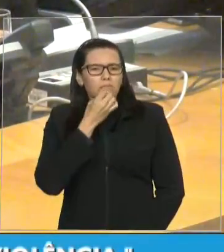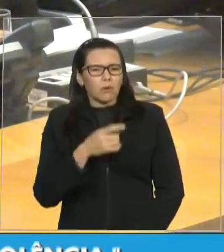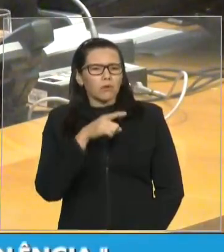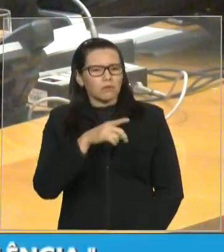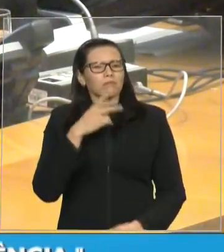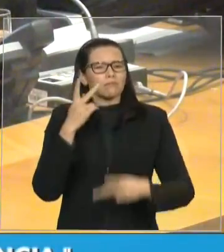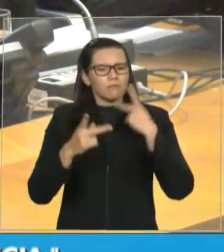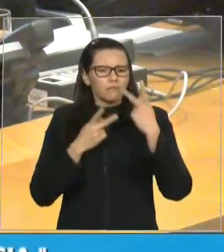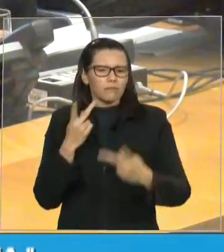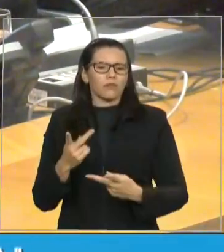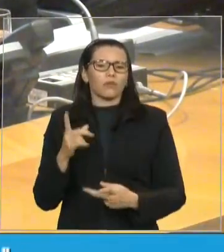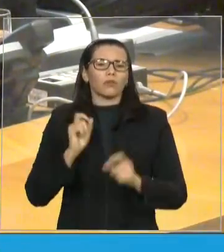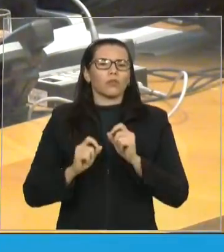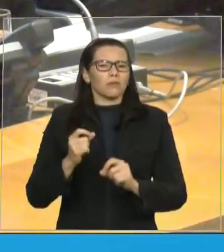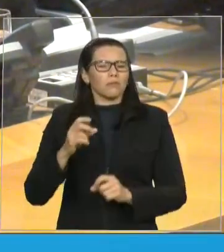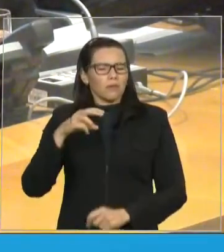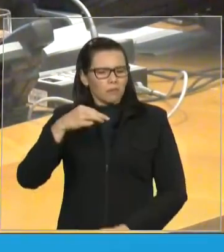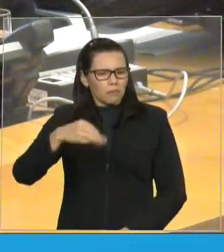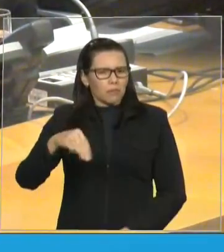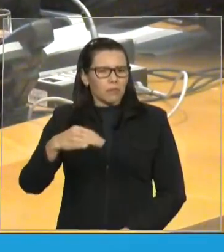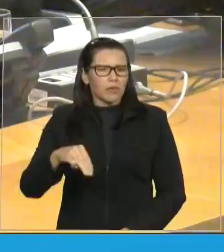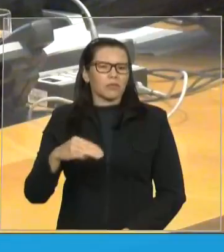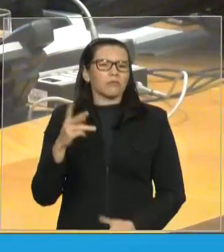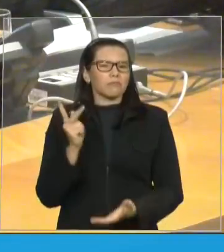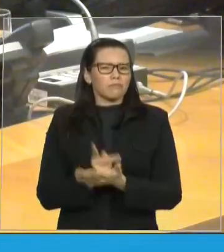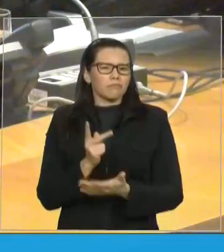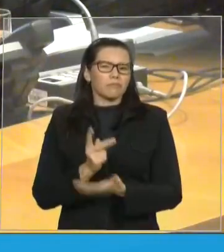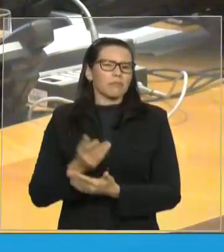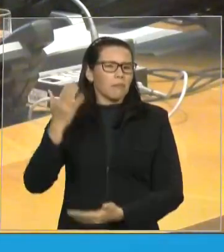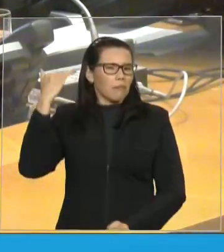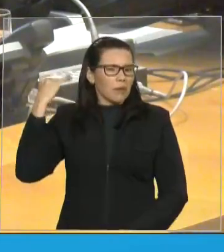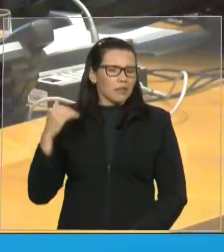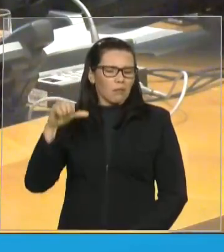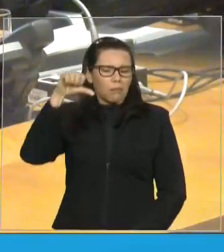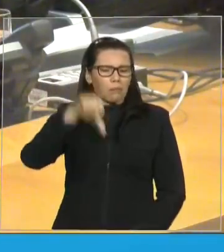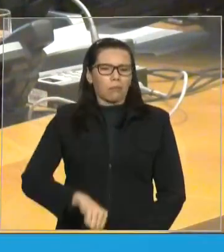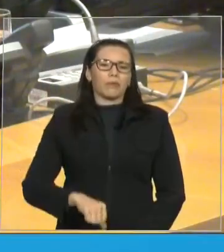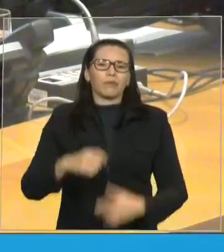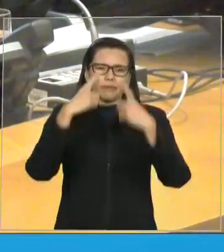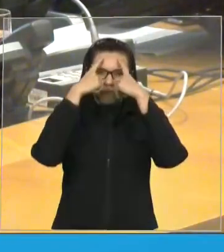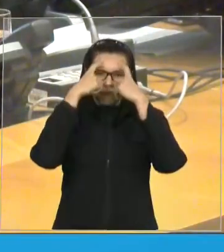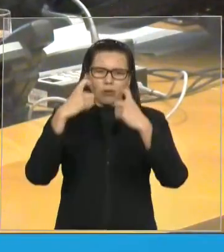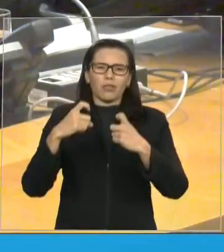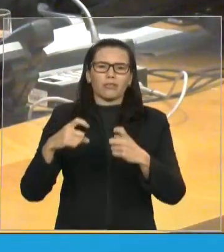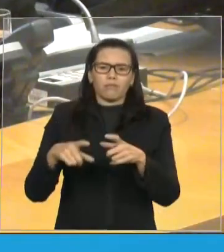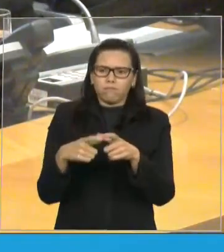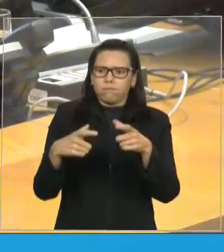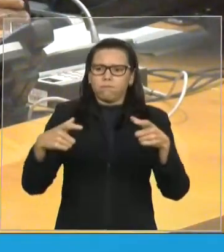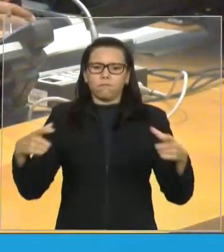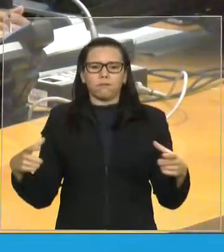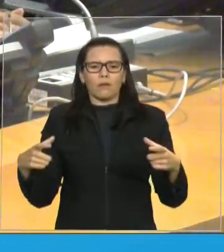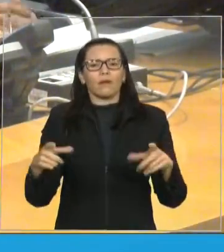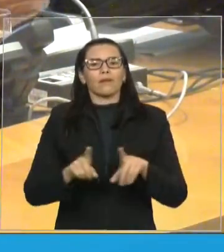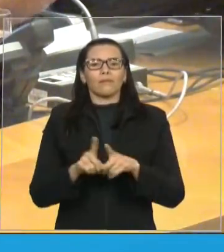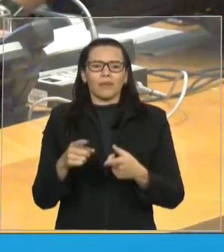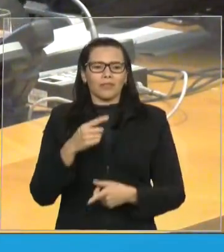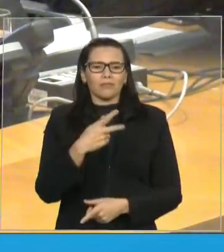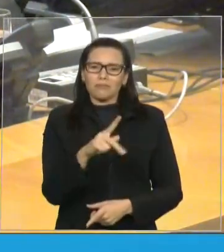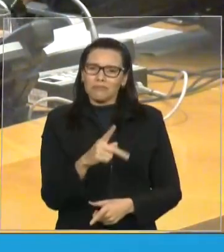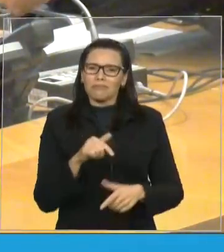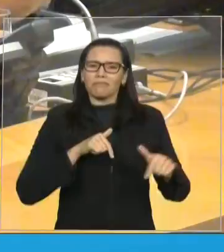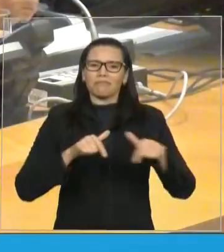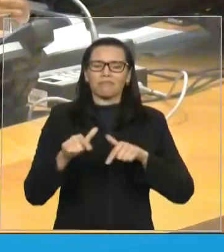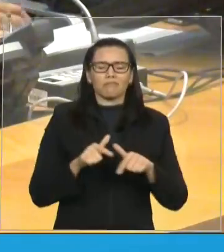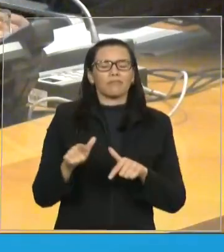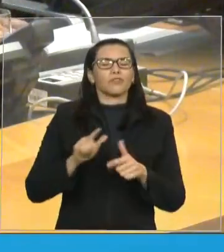pauta negativa no Brasil, hoje é sinal de esperança, né, pelo trabalho e pelos resultados que aqui estão